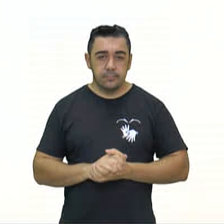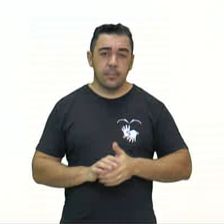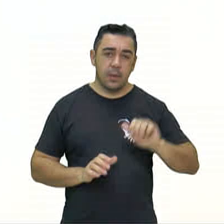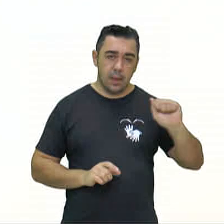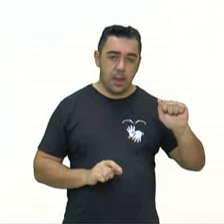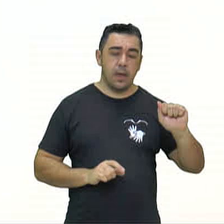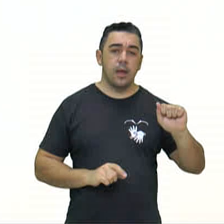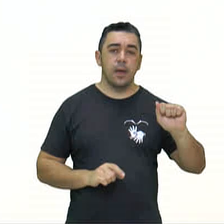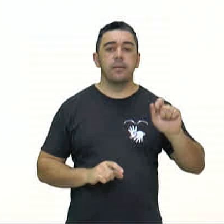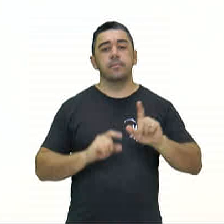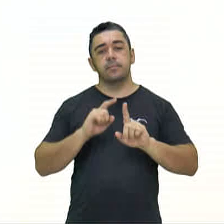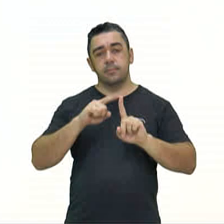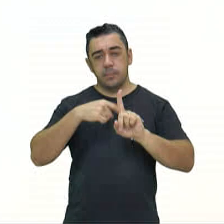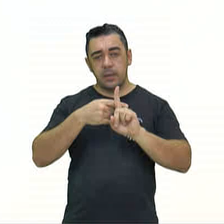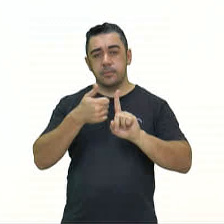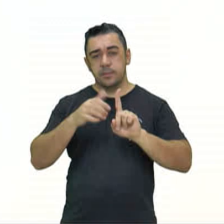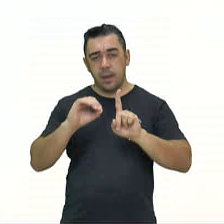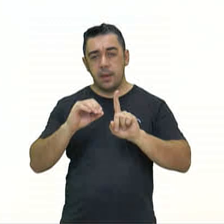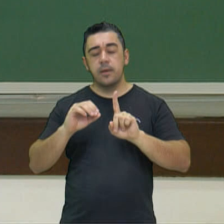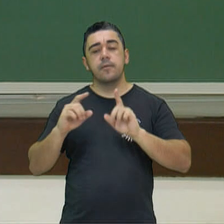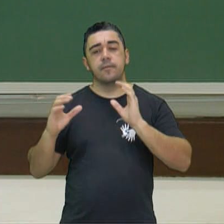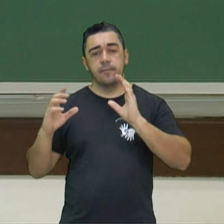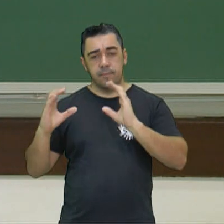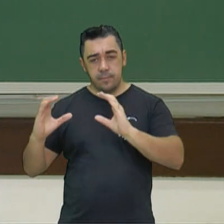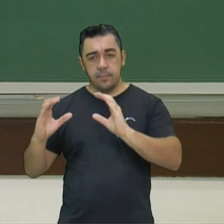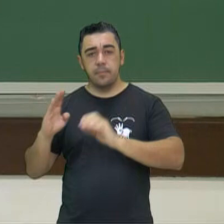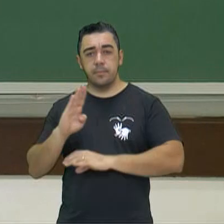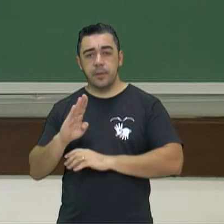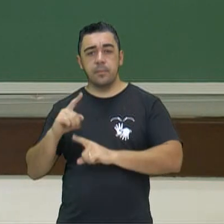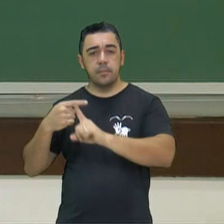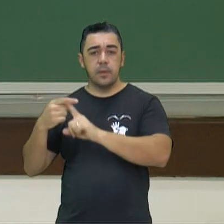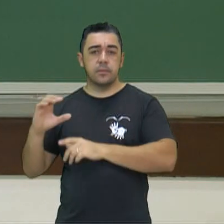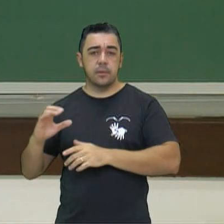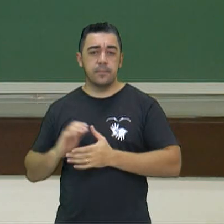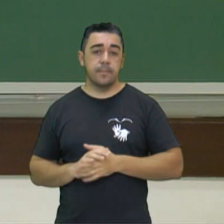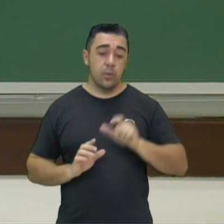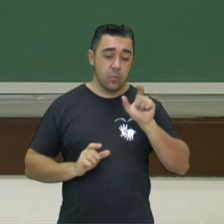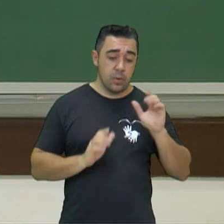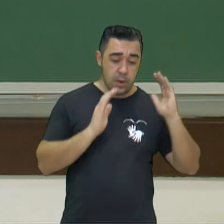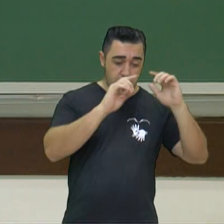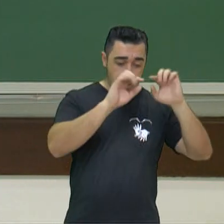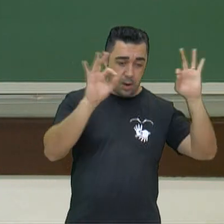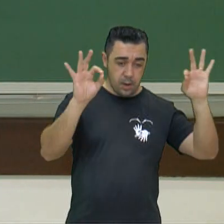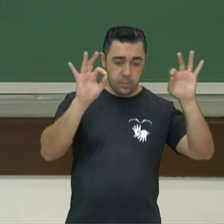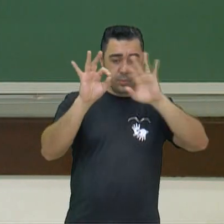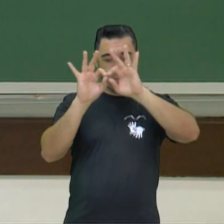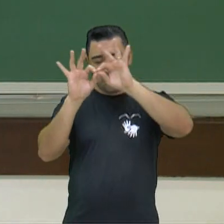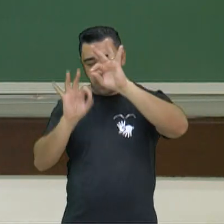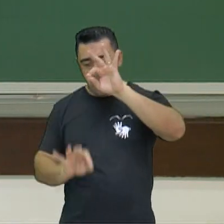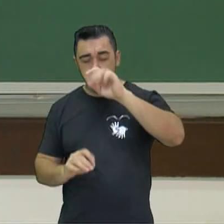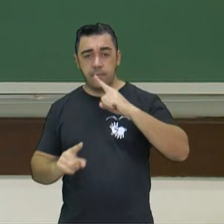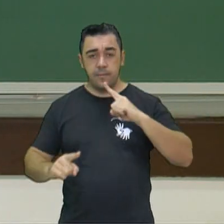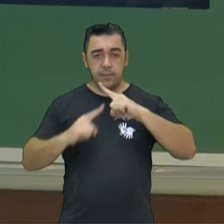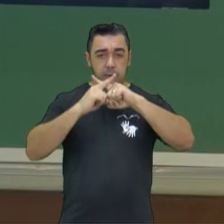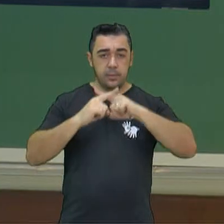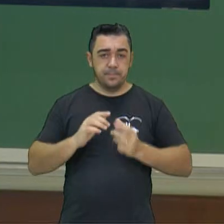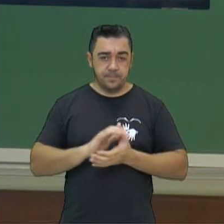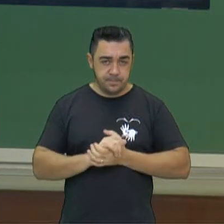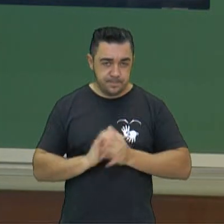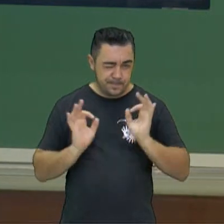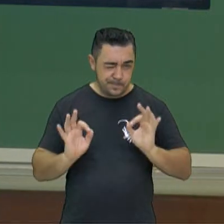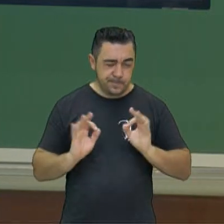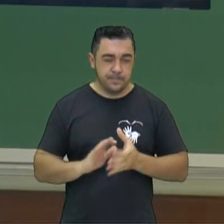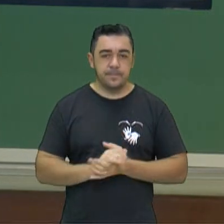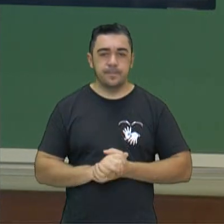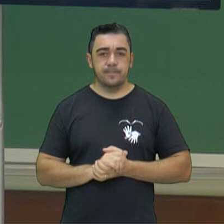mais 10 que multiplica B mais C, ou seja, esse lado aqui vezes o outro lado.